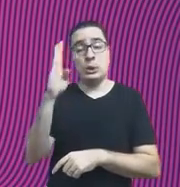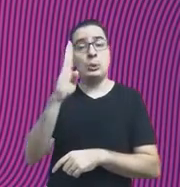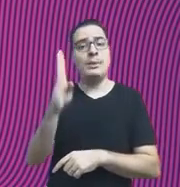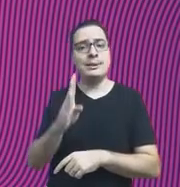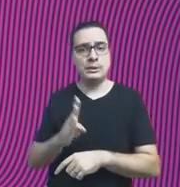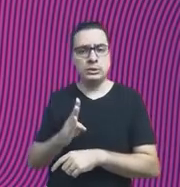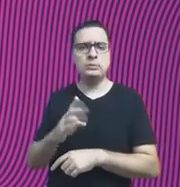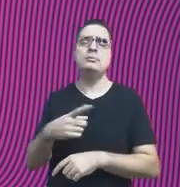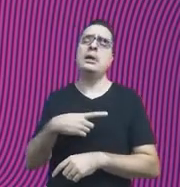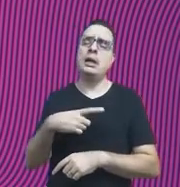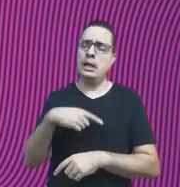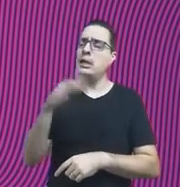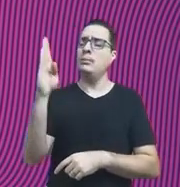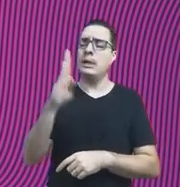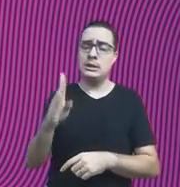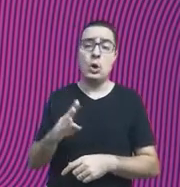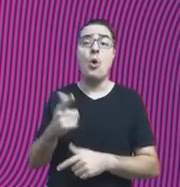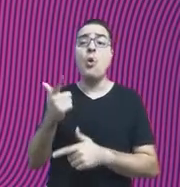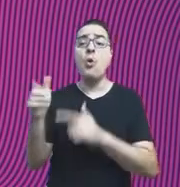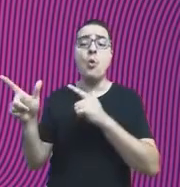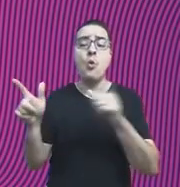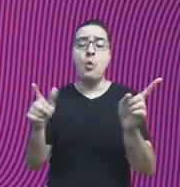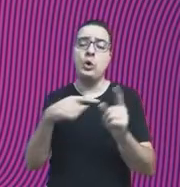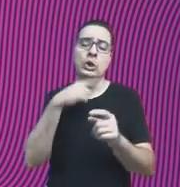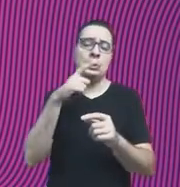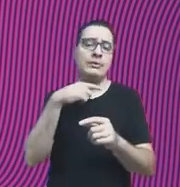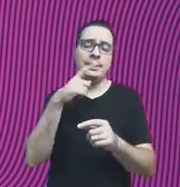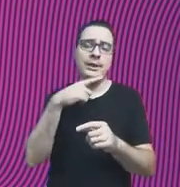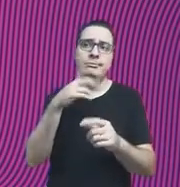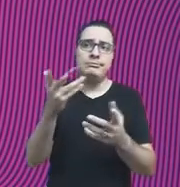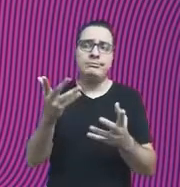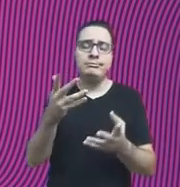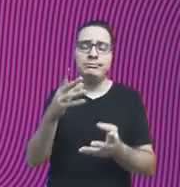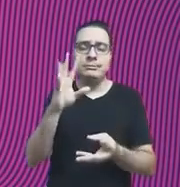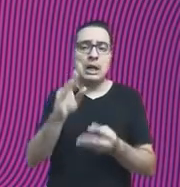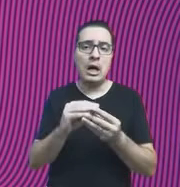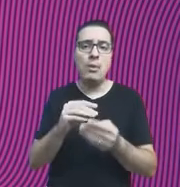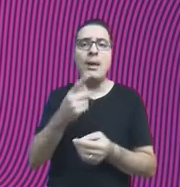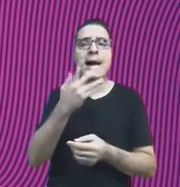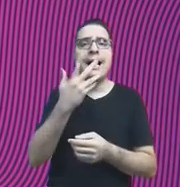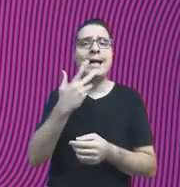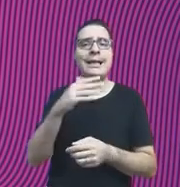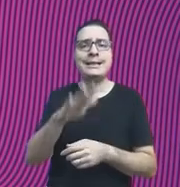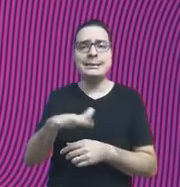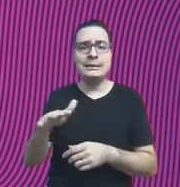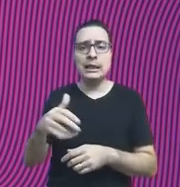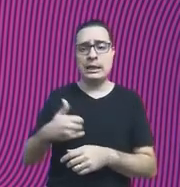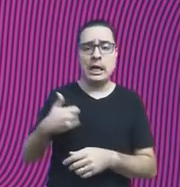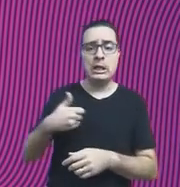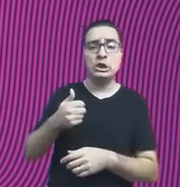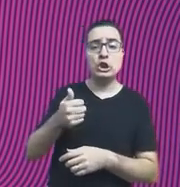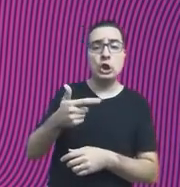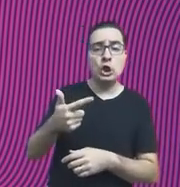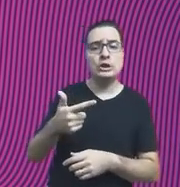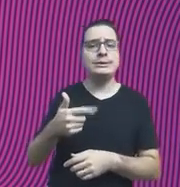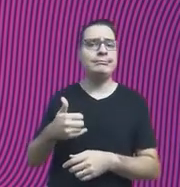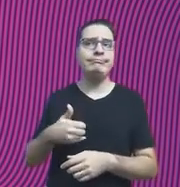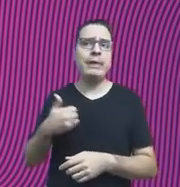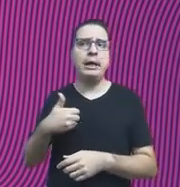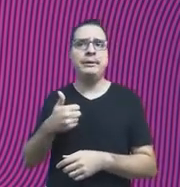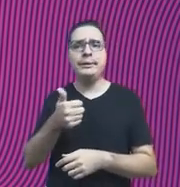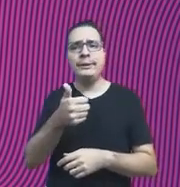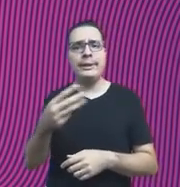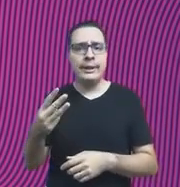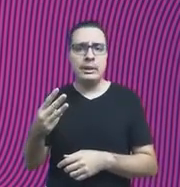não existe outra saída. Não faz sentido uma criança com 12, 13 anos saiba sobre a guerra